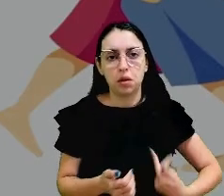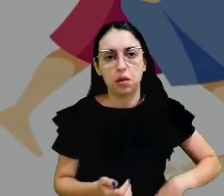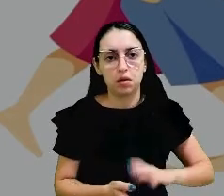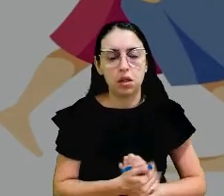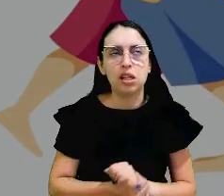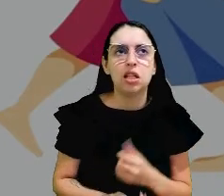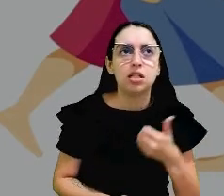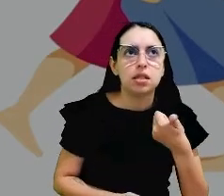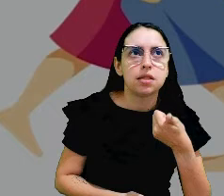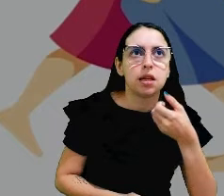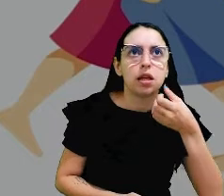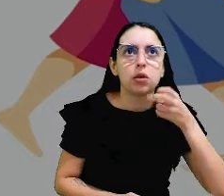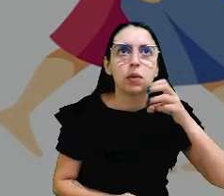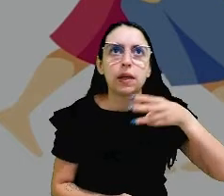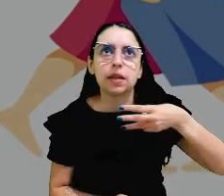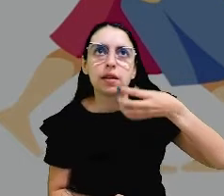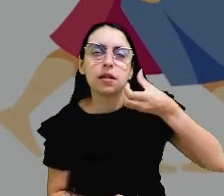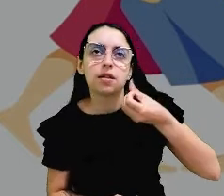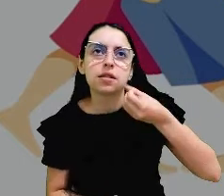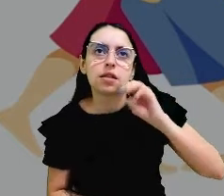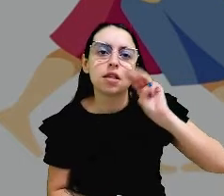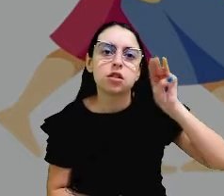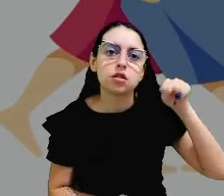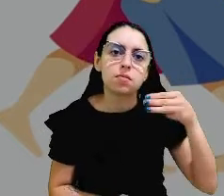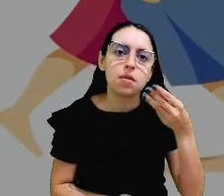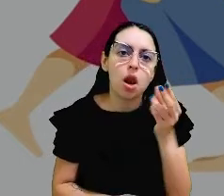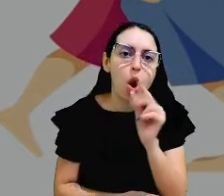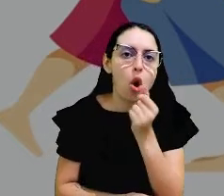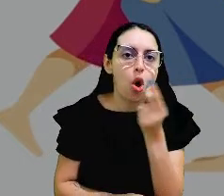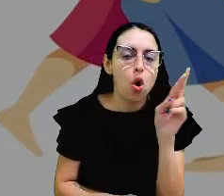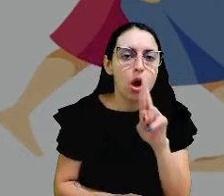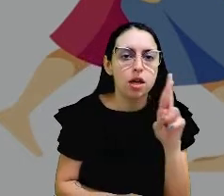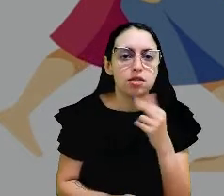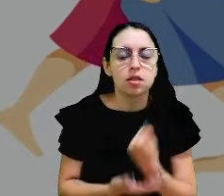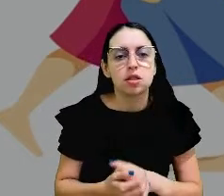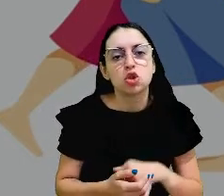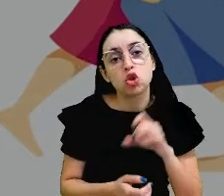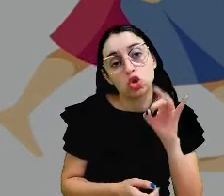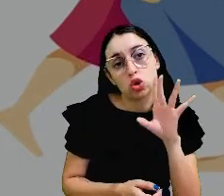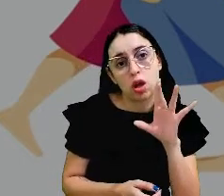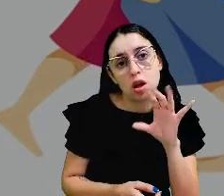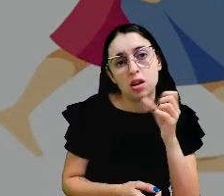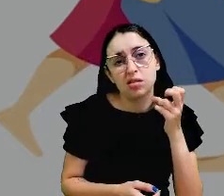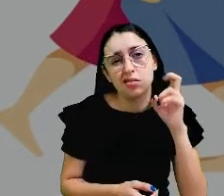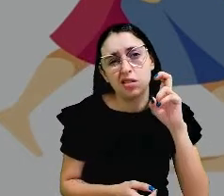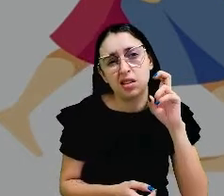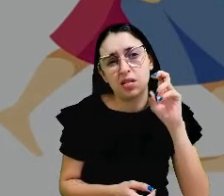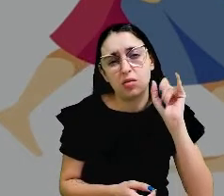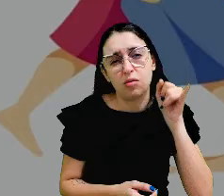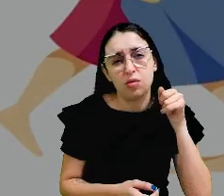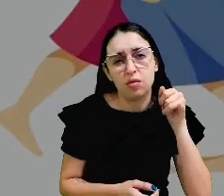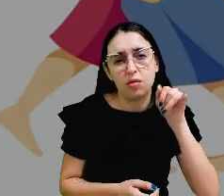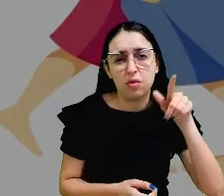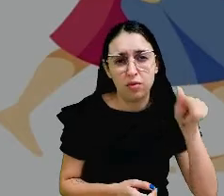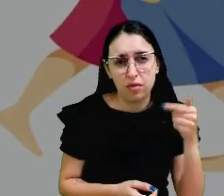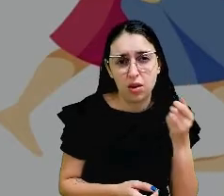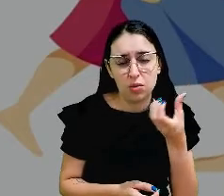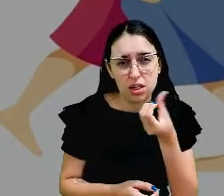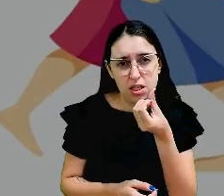136 milhões previstos para esse trabalho, apenas 5,6 milhões